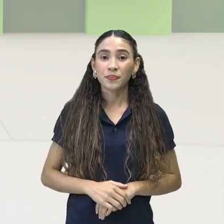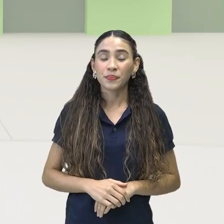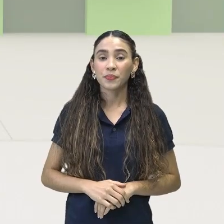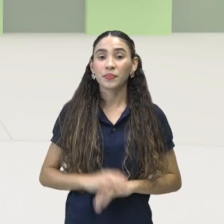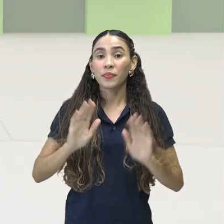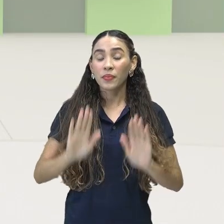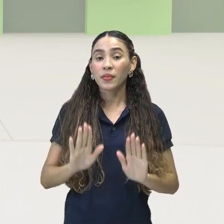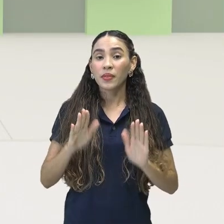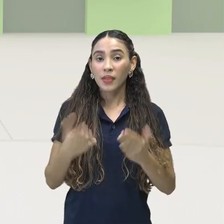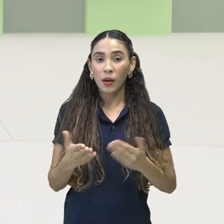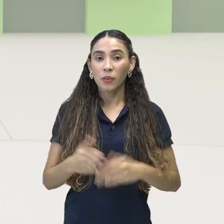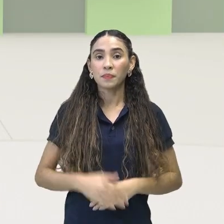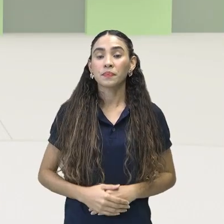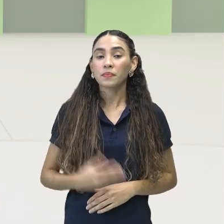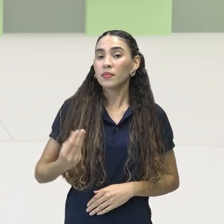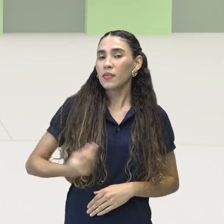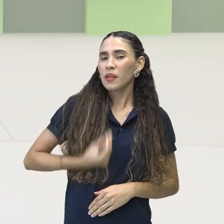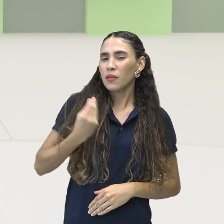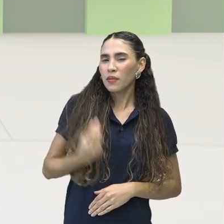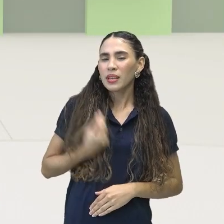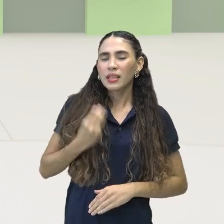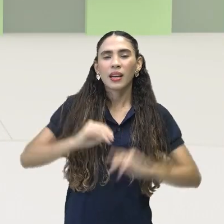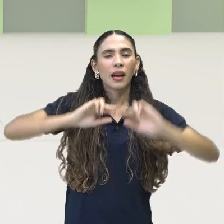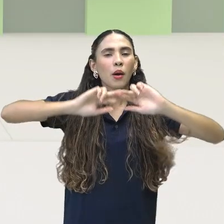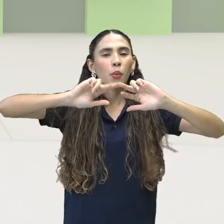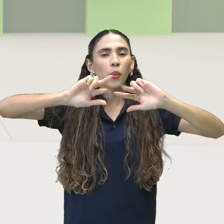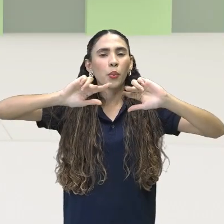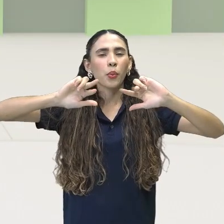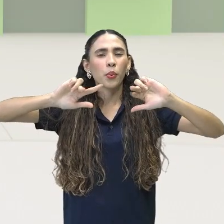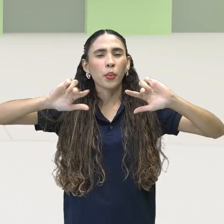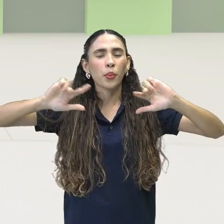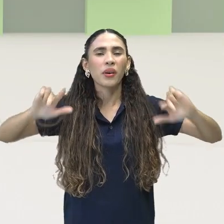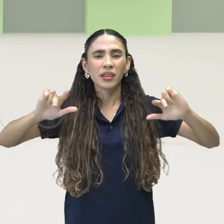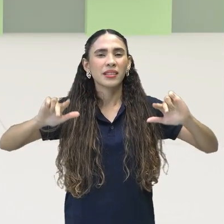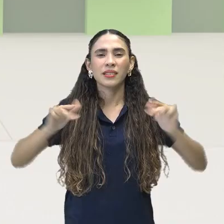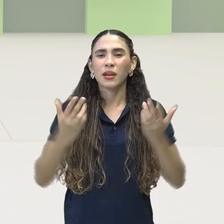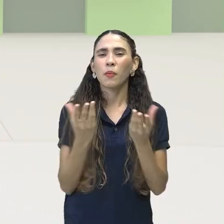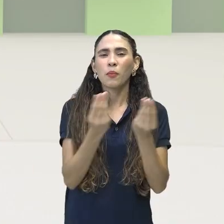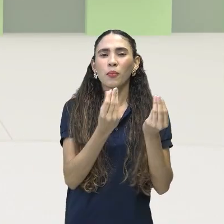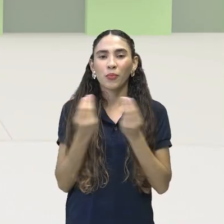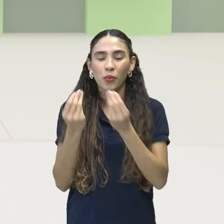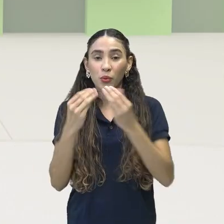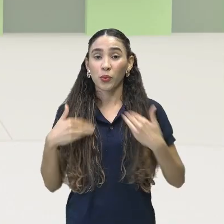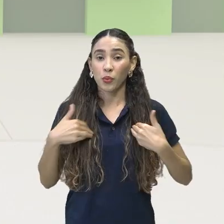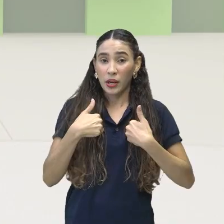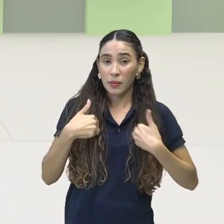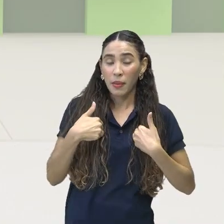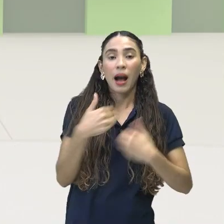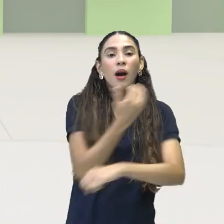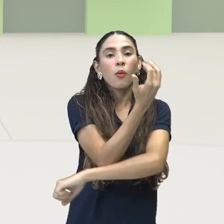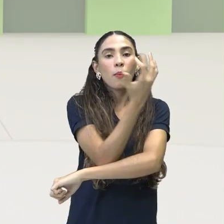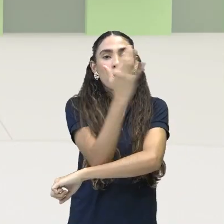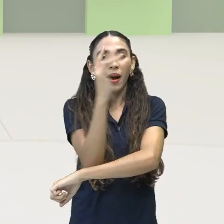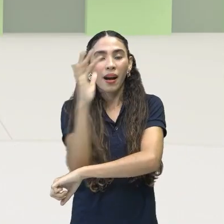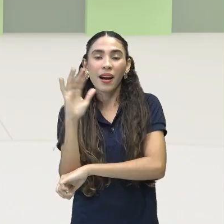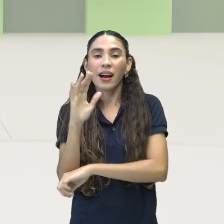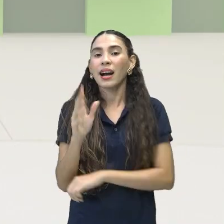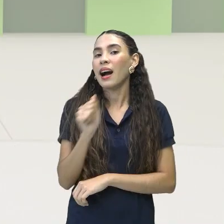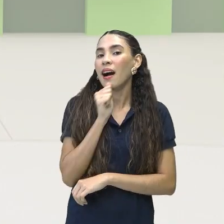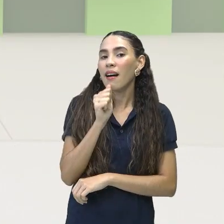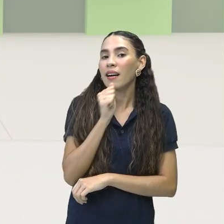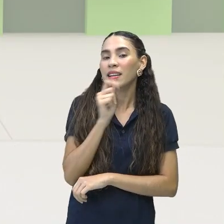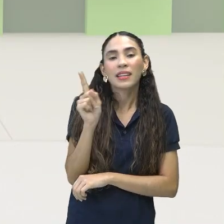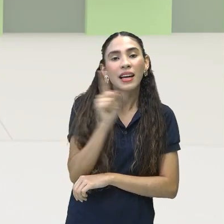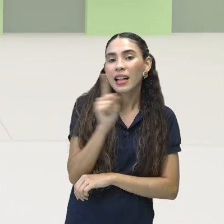essa vida é tão diversa, né? São tantas espécies de animais, de plantas, que ainda não